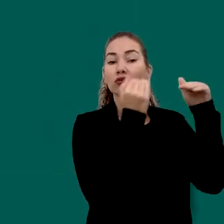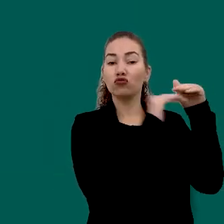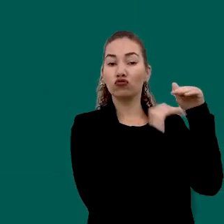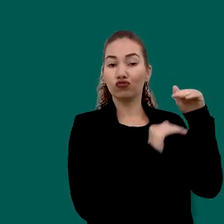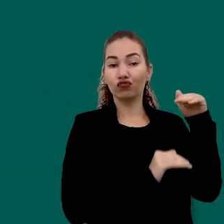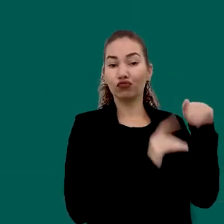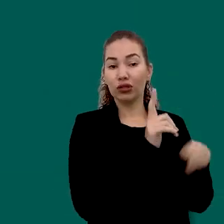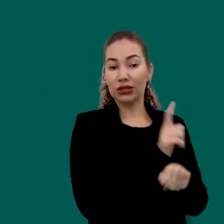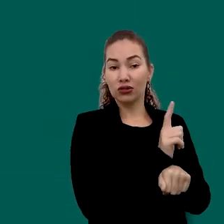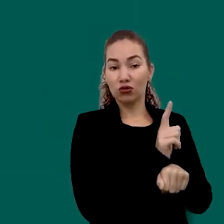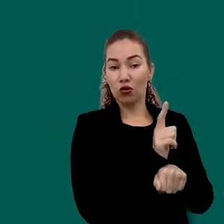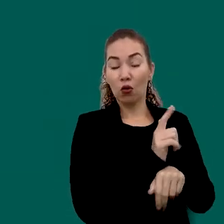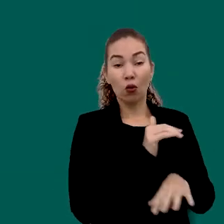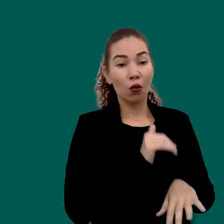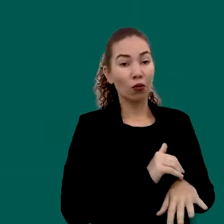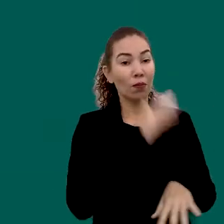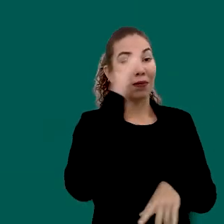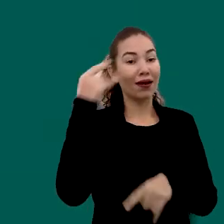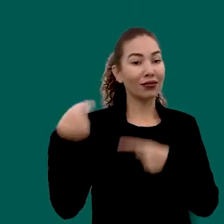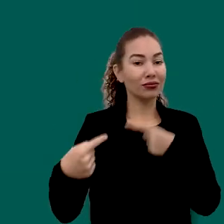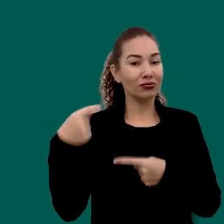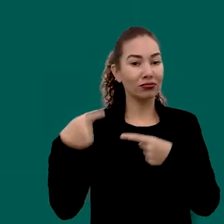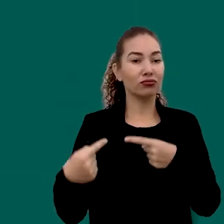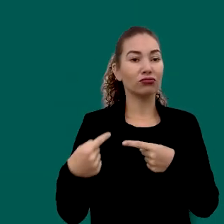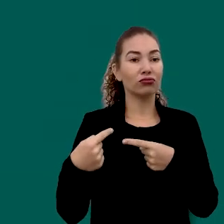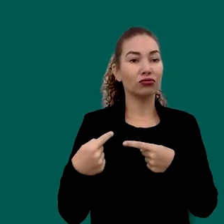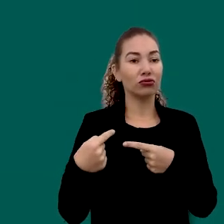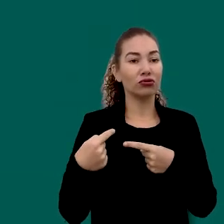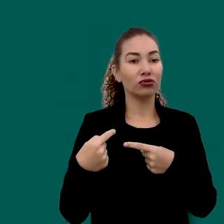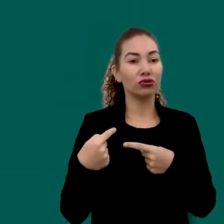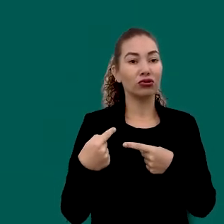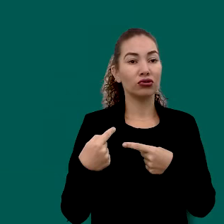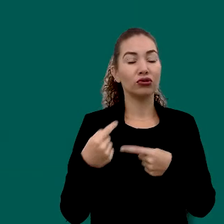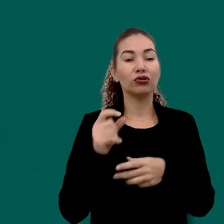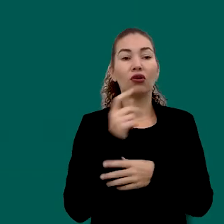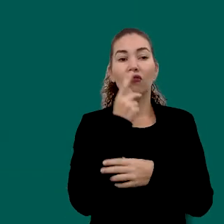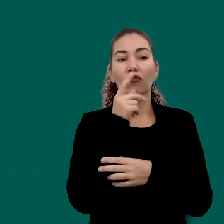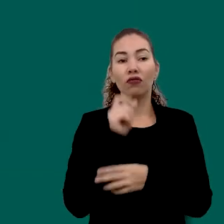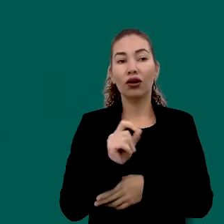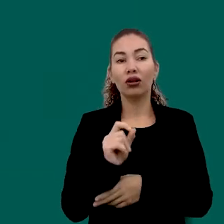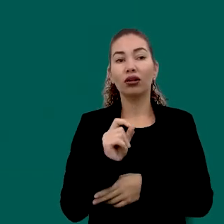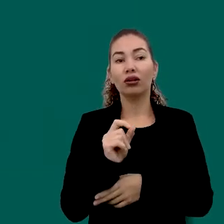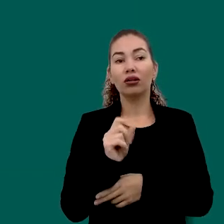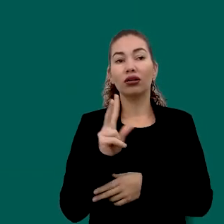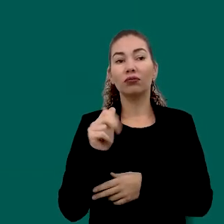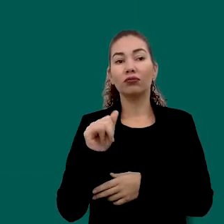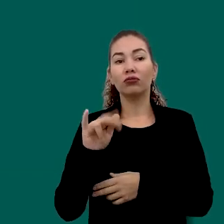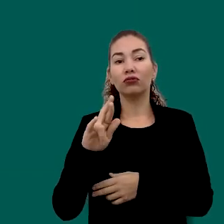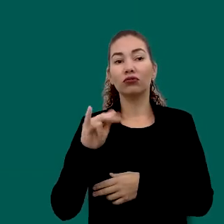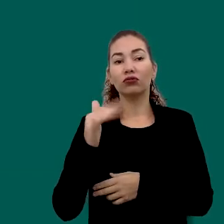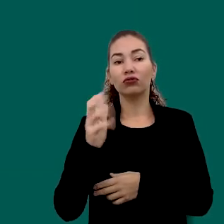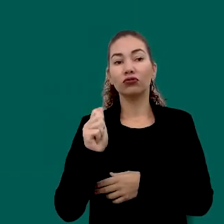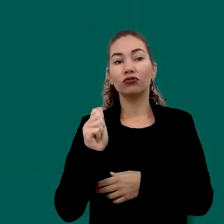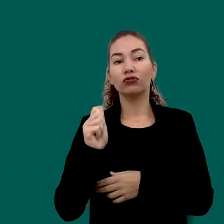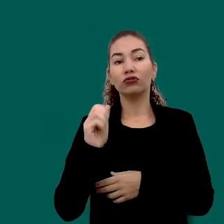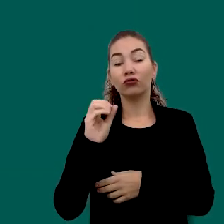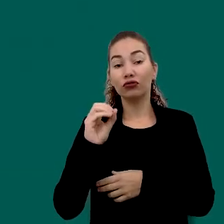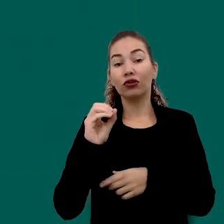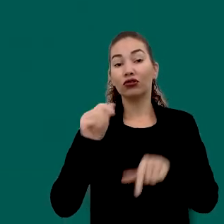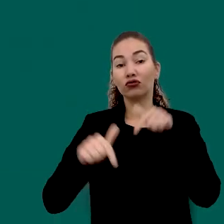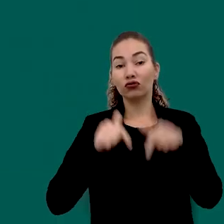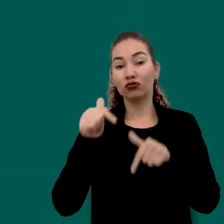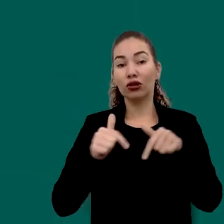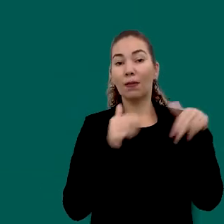onde o varejista ele mais sentiu. Hoje, quando nós falamos de varejo em si, o varejo ele trabalha com uma curiosidade de estoque em torno